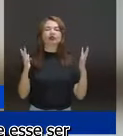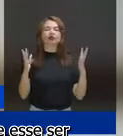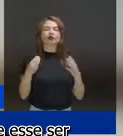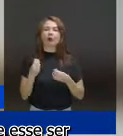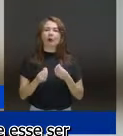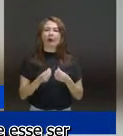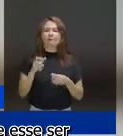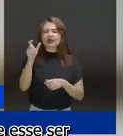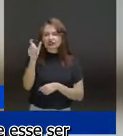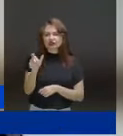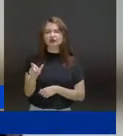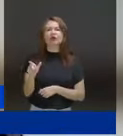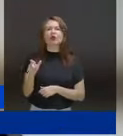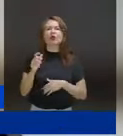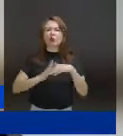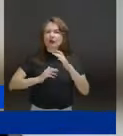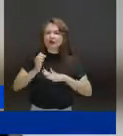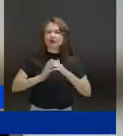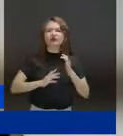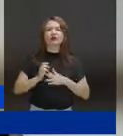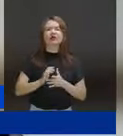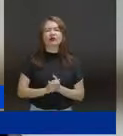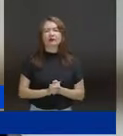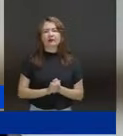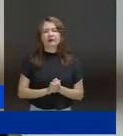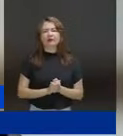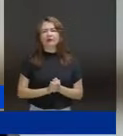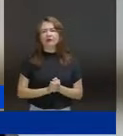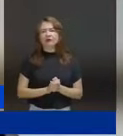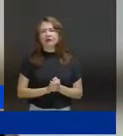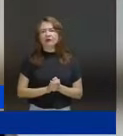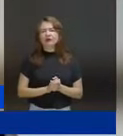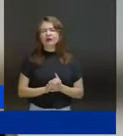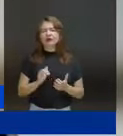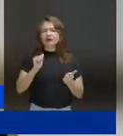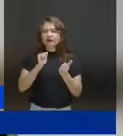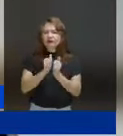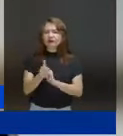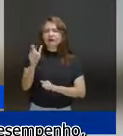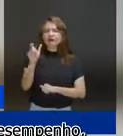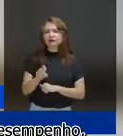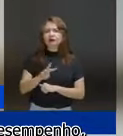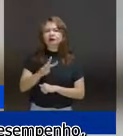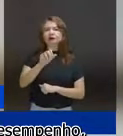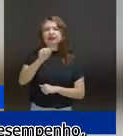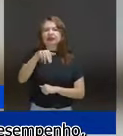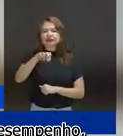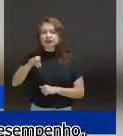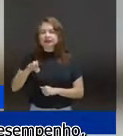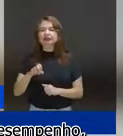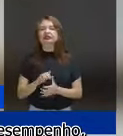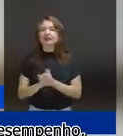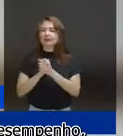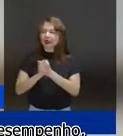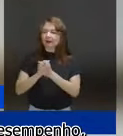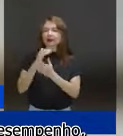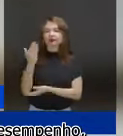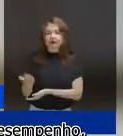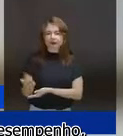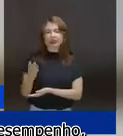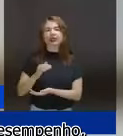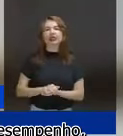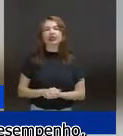humano. Com relação à nossa atleta, né, Uane, eu gostaria, então, de parabenizá-la pelo seu desempenho, pelo